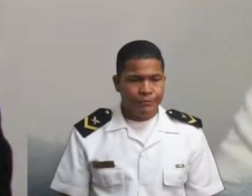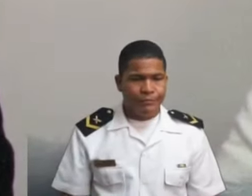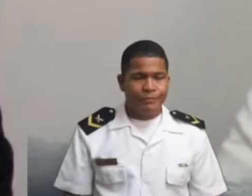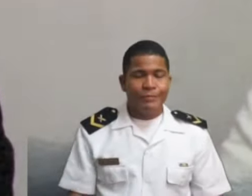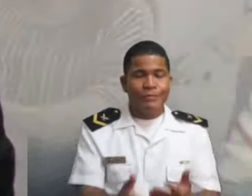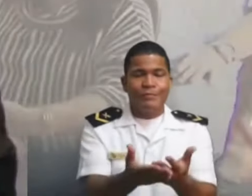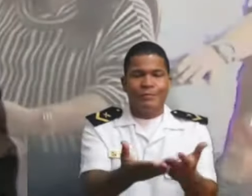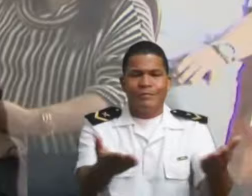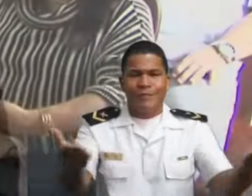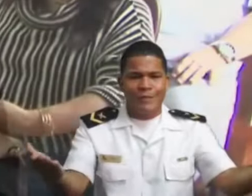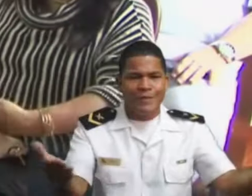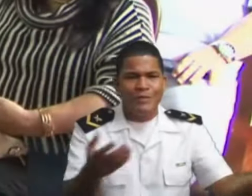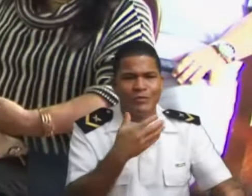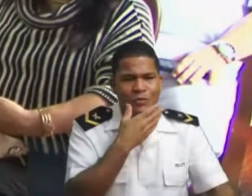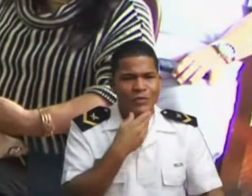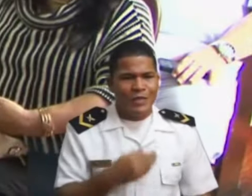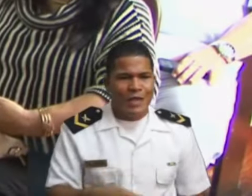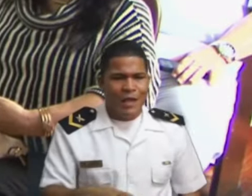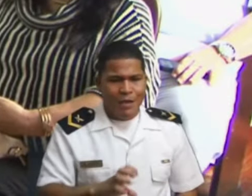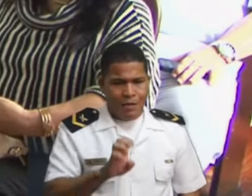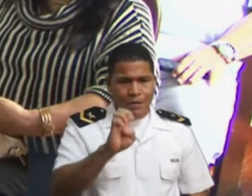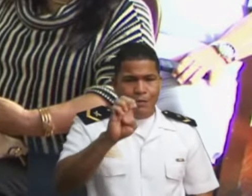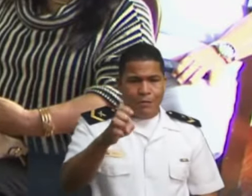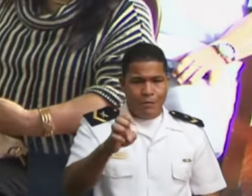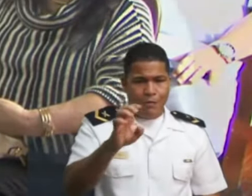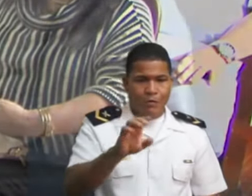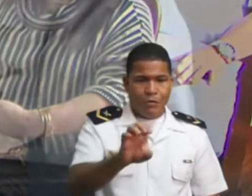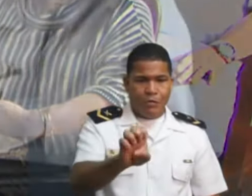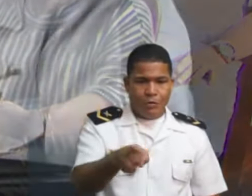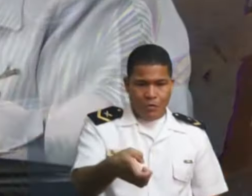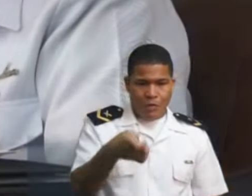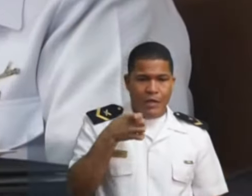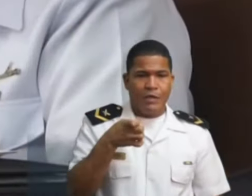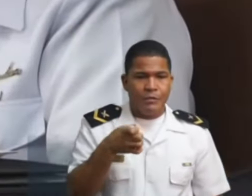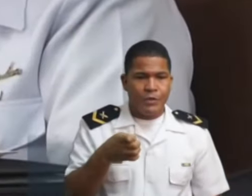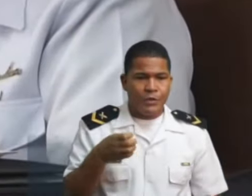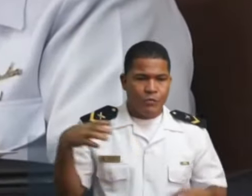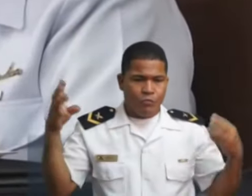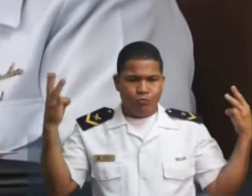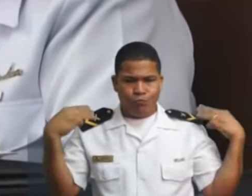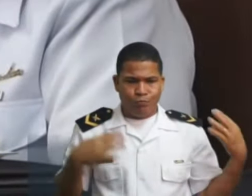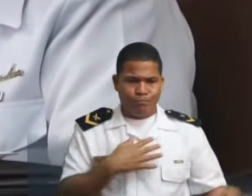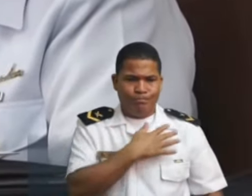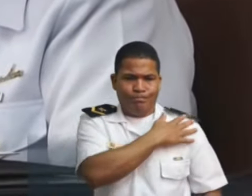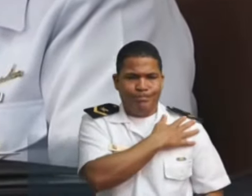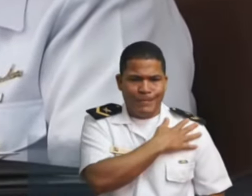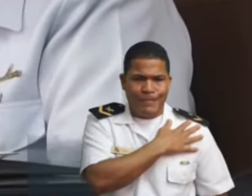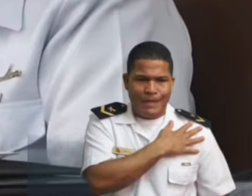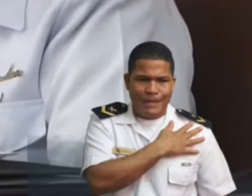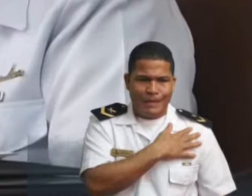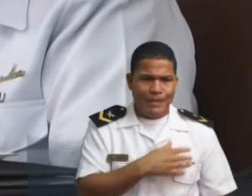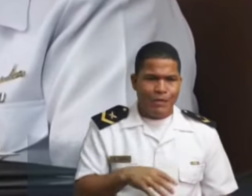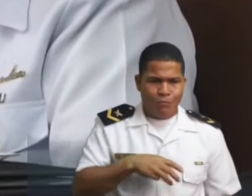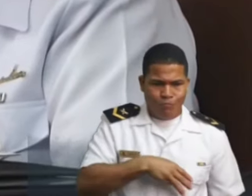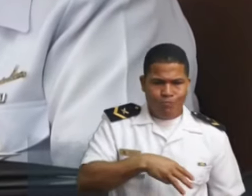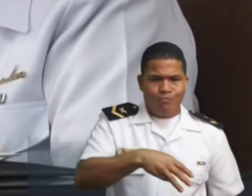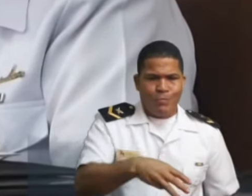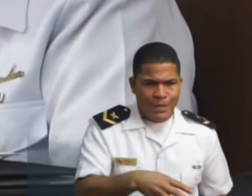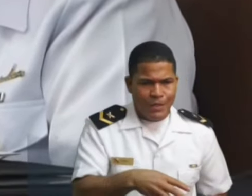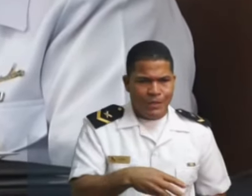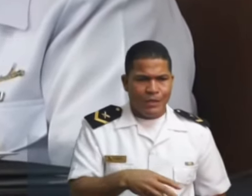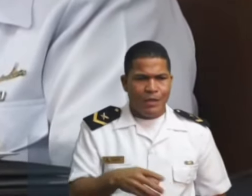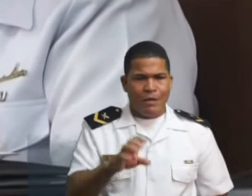Senhores ex-ministro e ex-comandantes da Marinha, senhores membros e ex-membros do